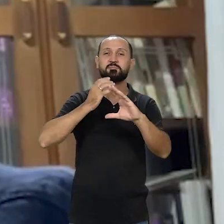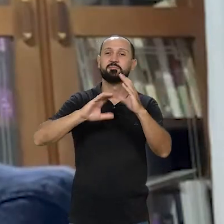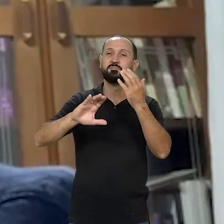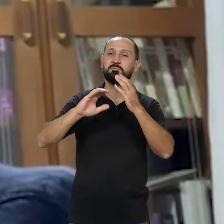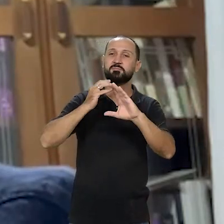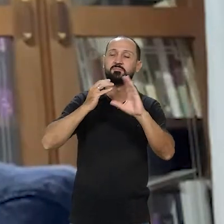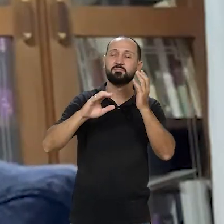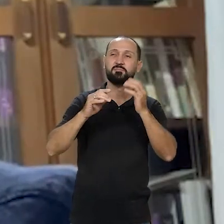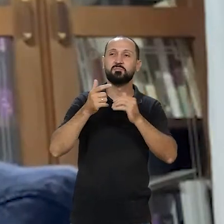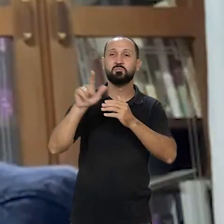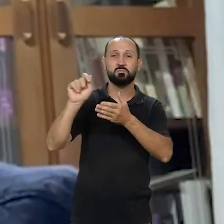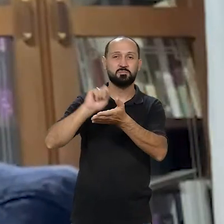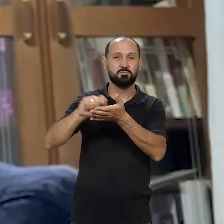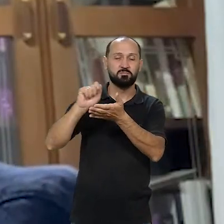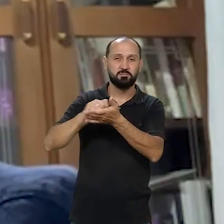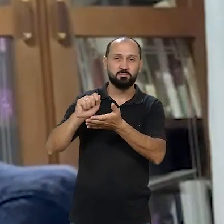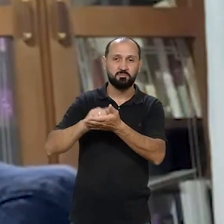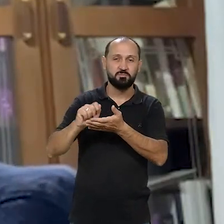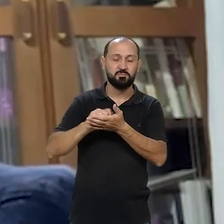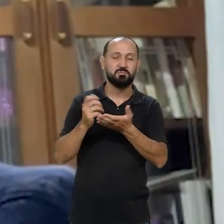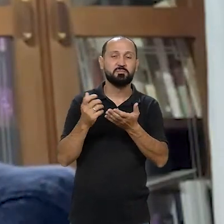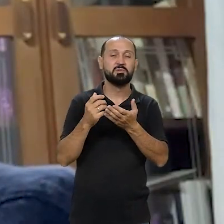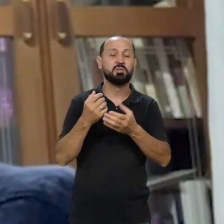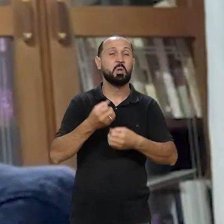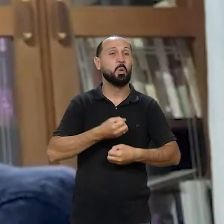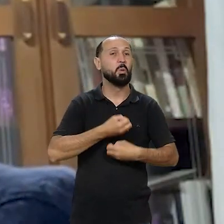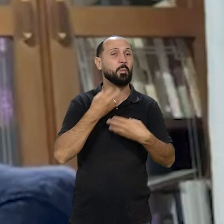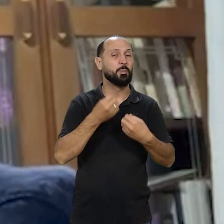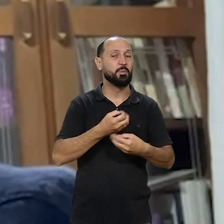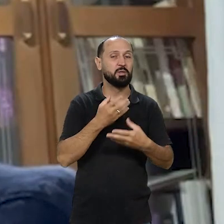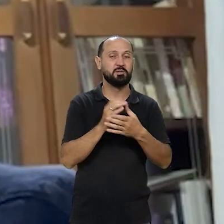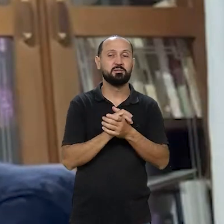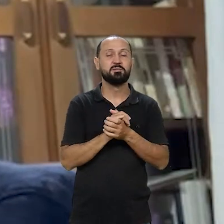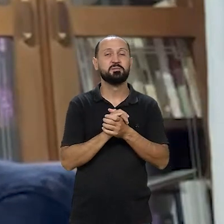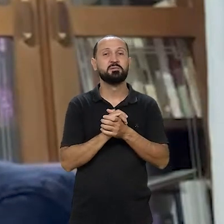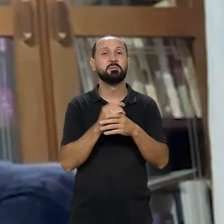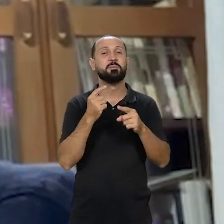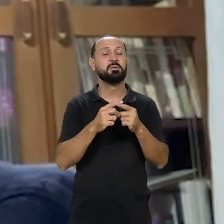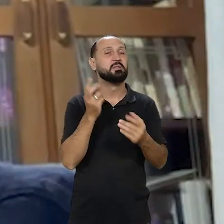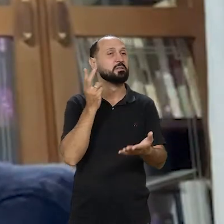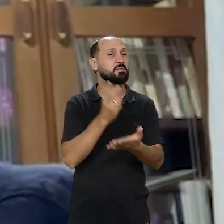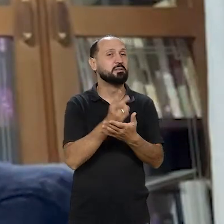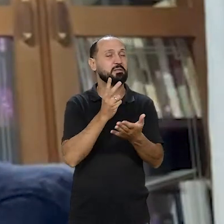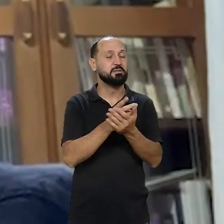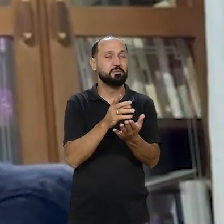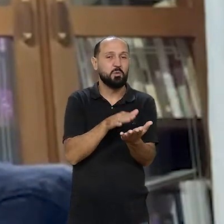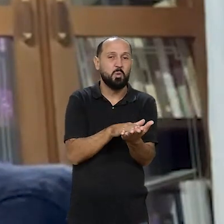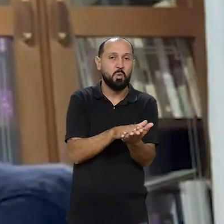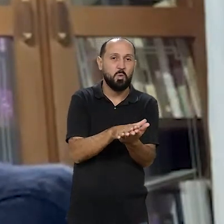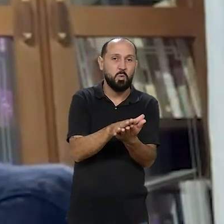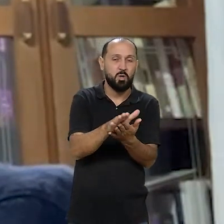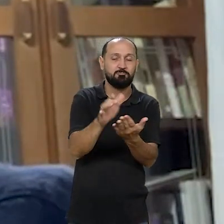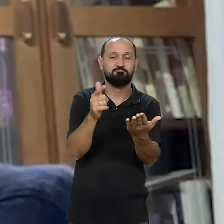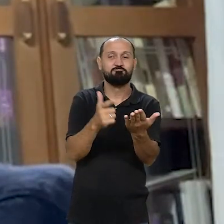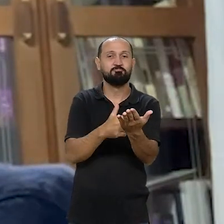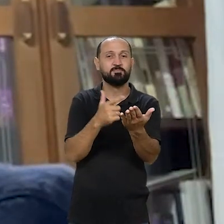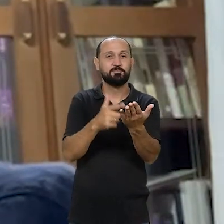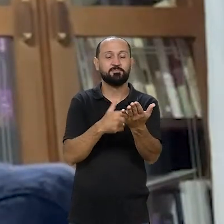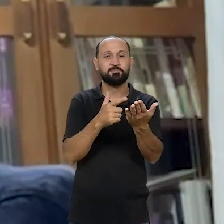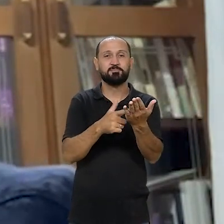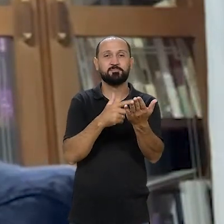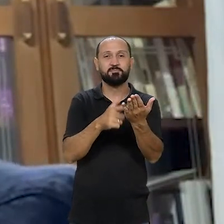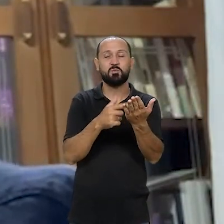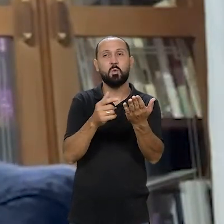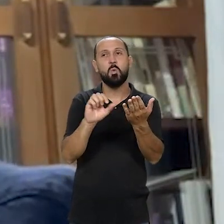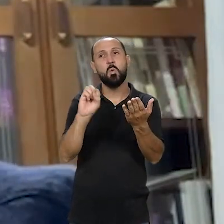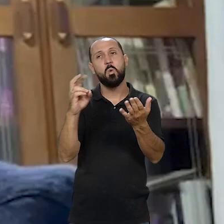sobre música, sobre outros autores, sobre outros poetas, porque a cada vez que ele publicava um